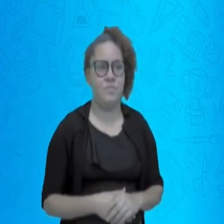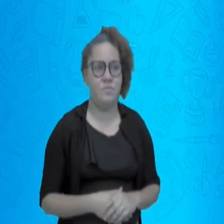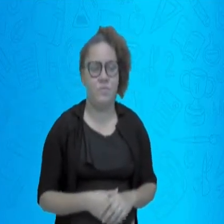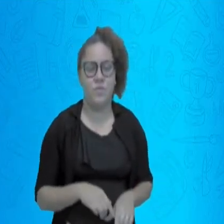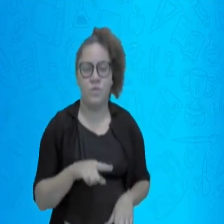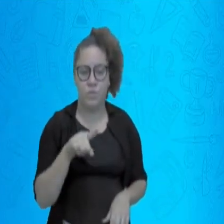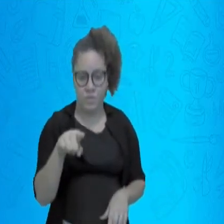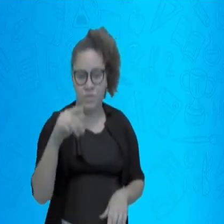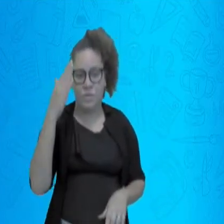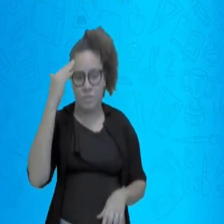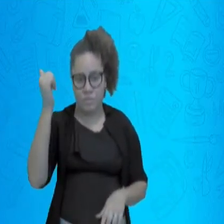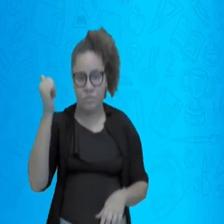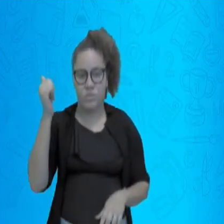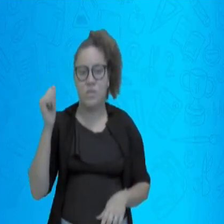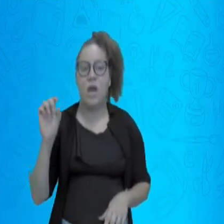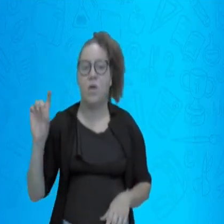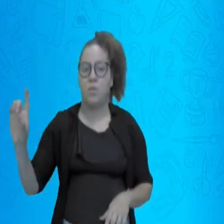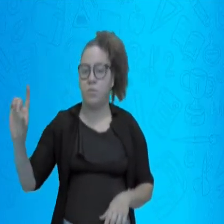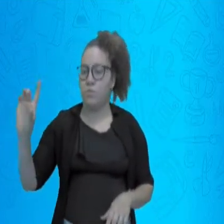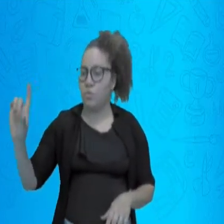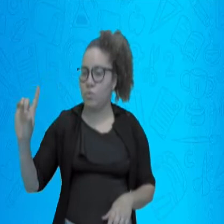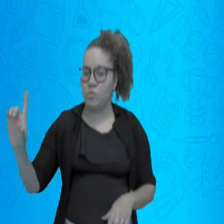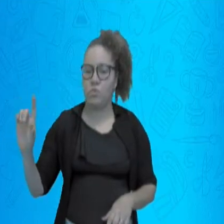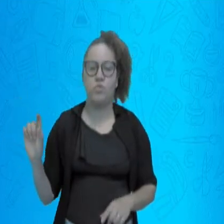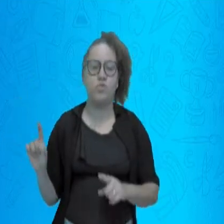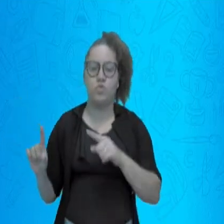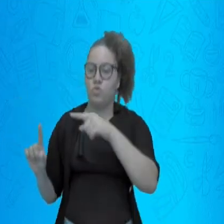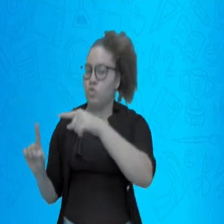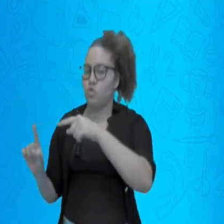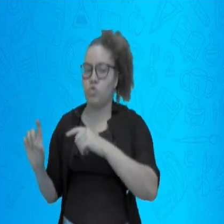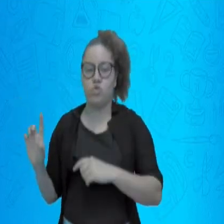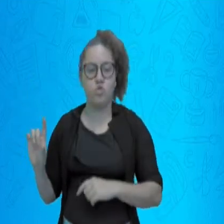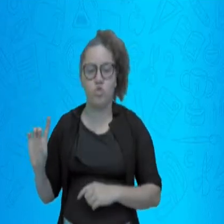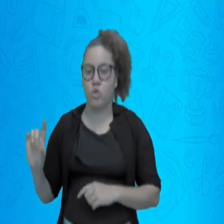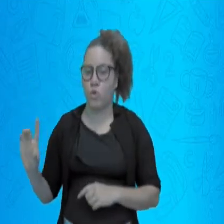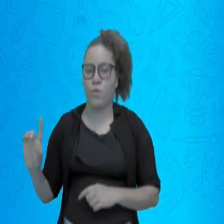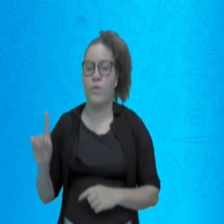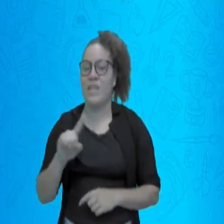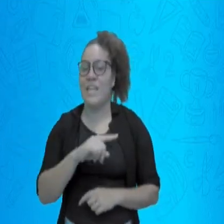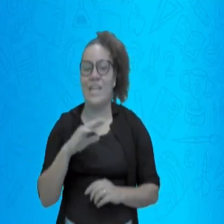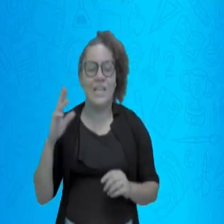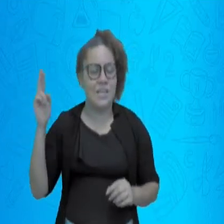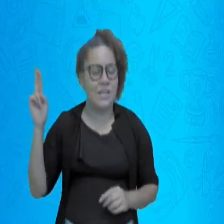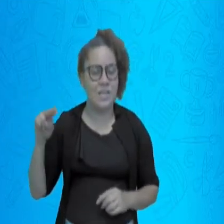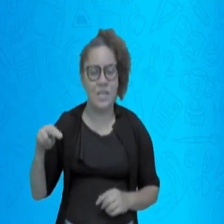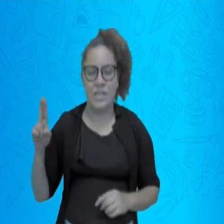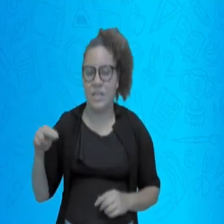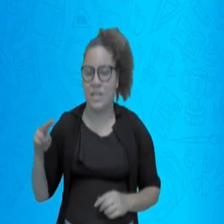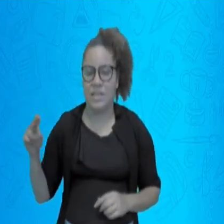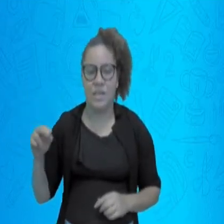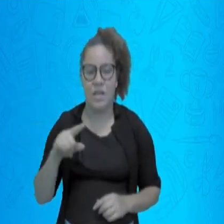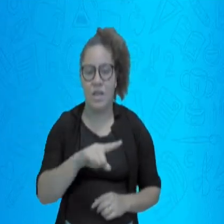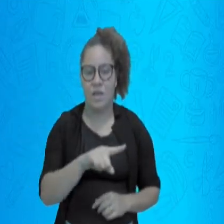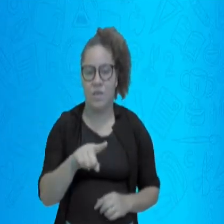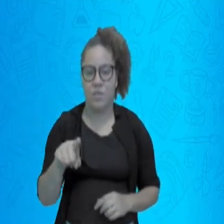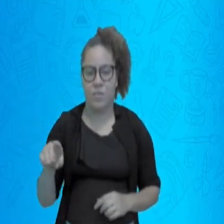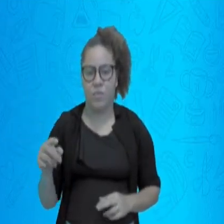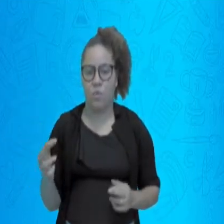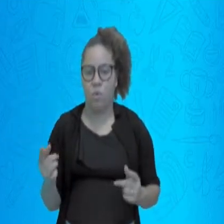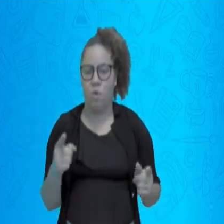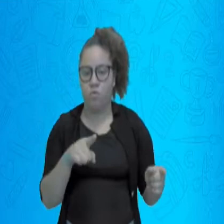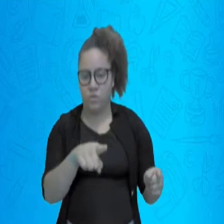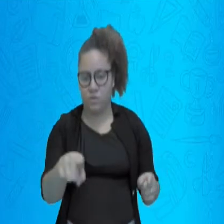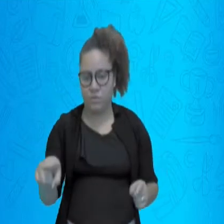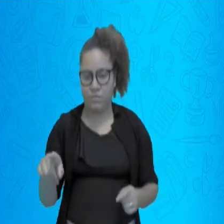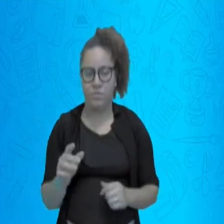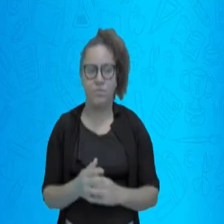Sabia que você é único? Ninguém é exatamente igual a você. Mas o que isso quer dizer,